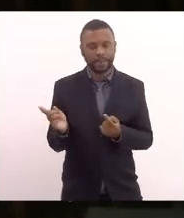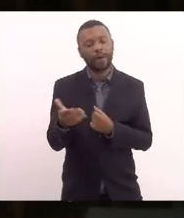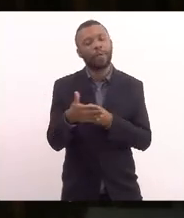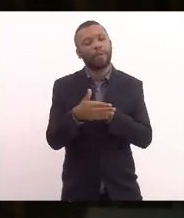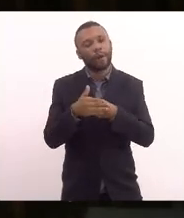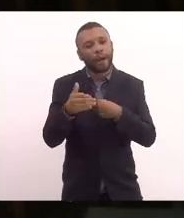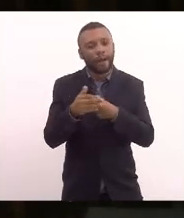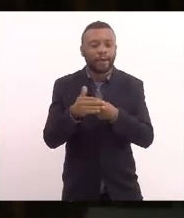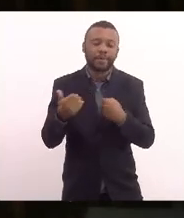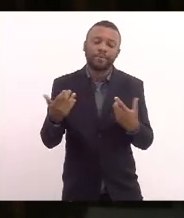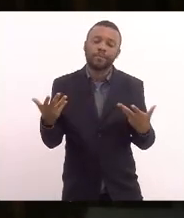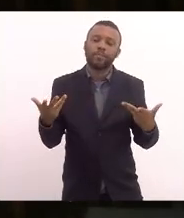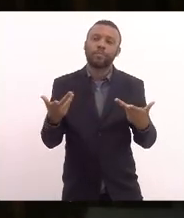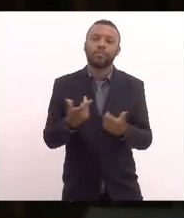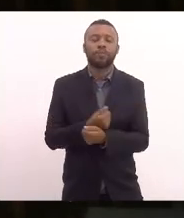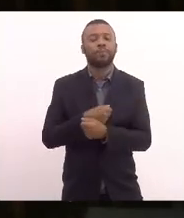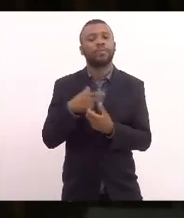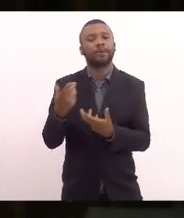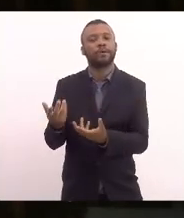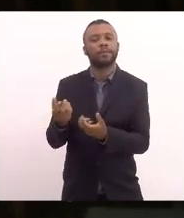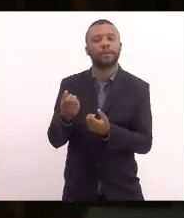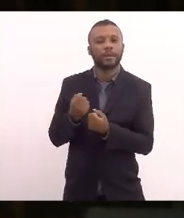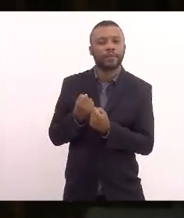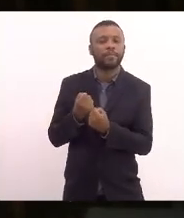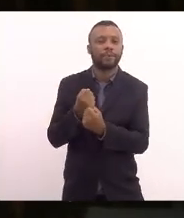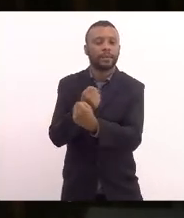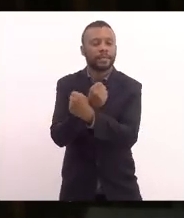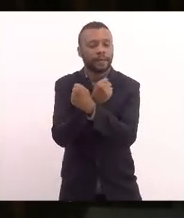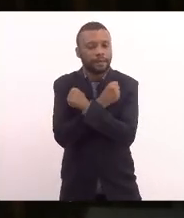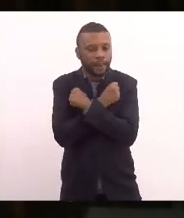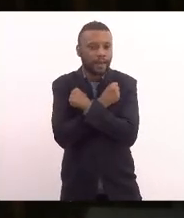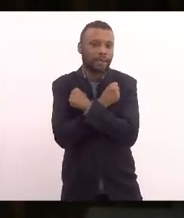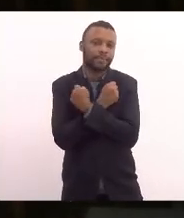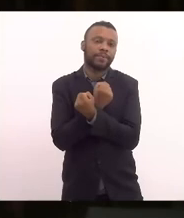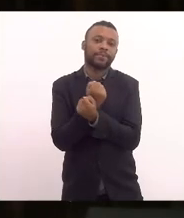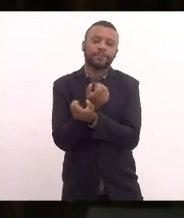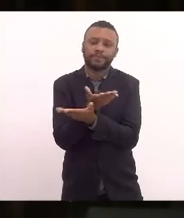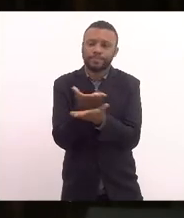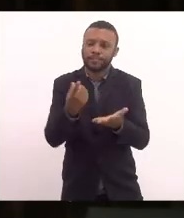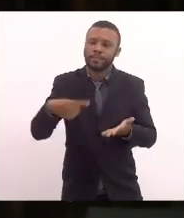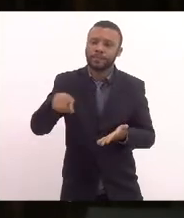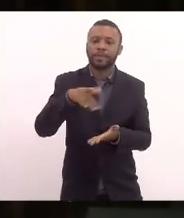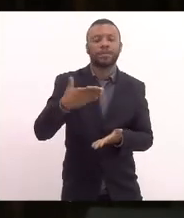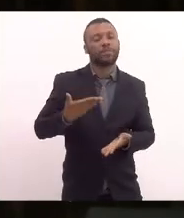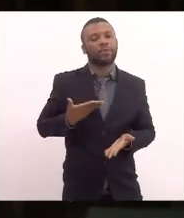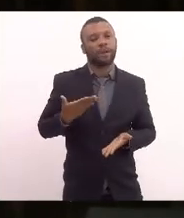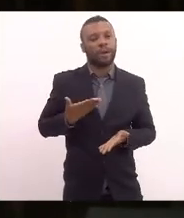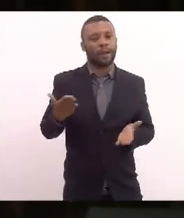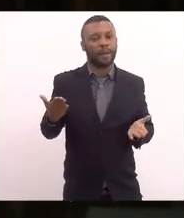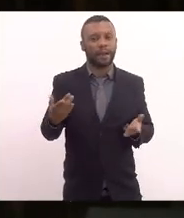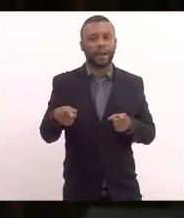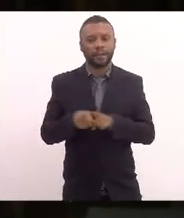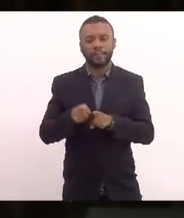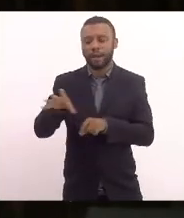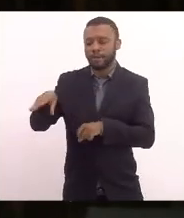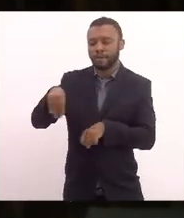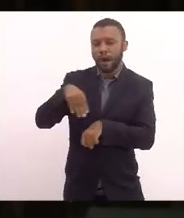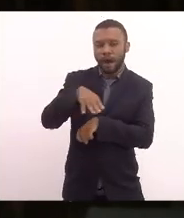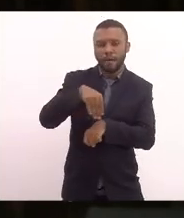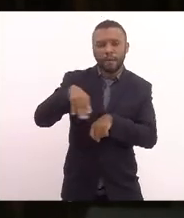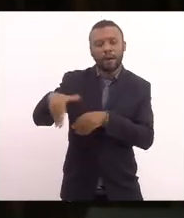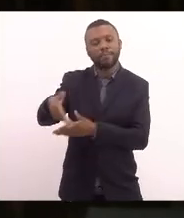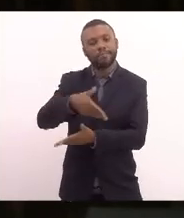eu recebo esse abraço, né, de vocês. E compartilho com todo